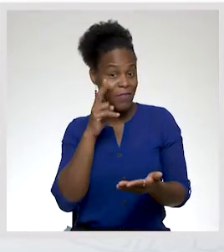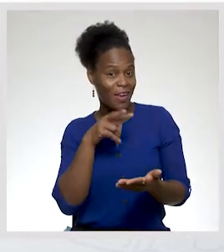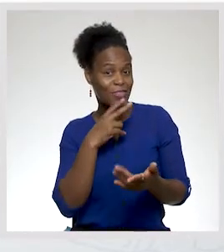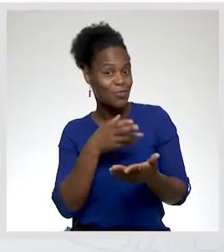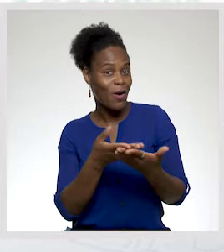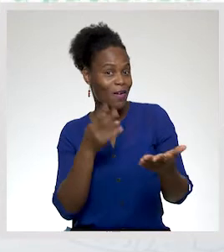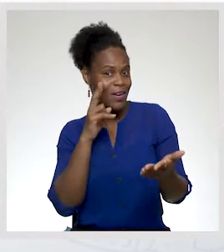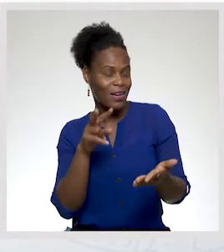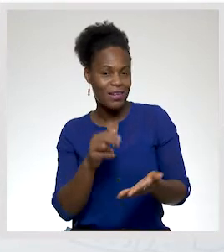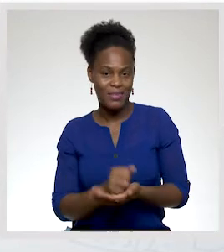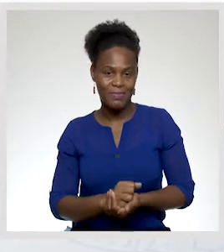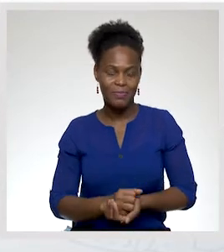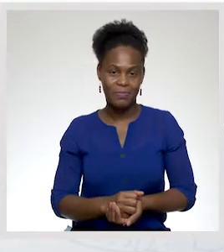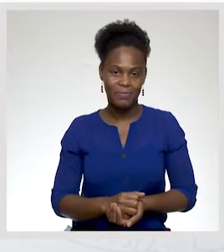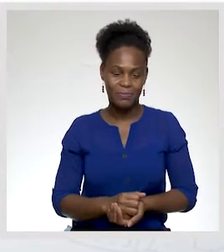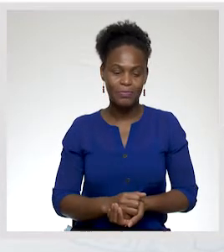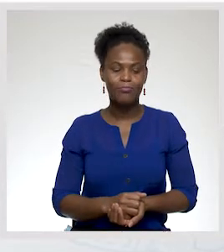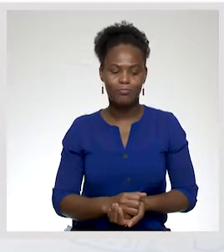Vamos lá ver?